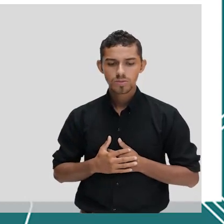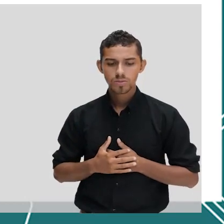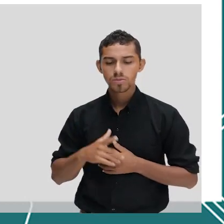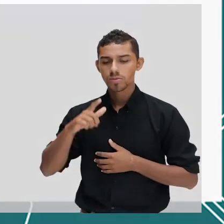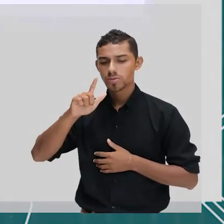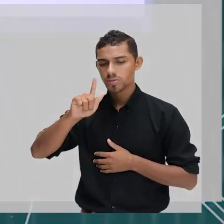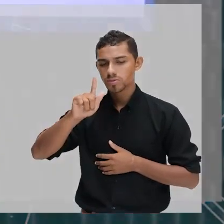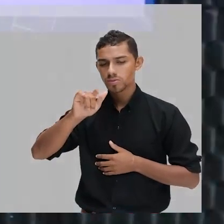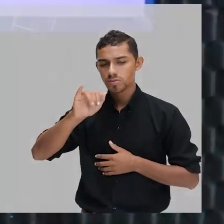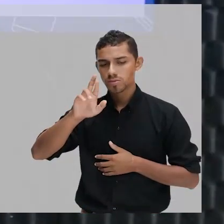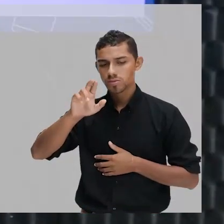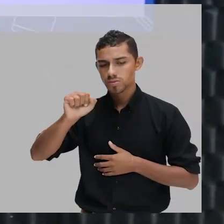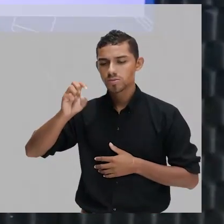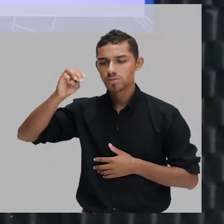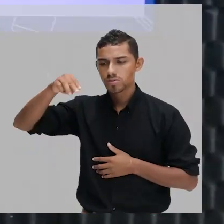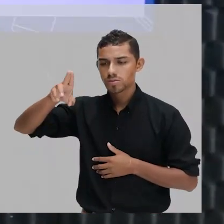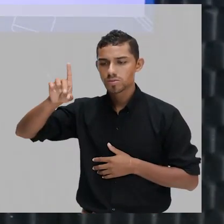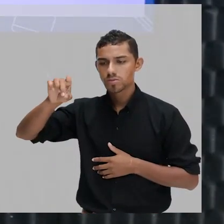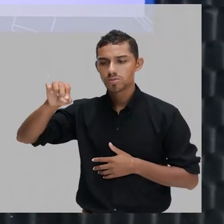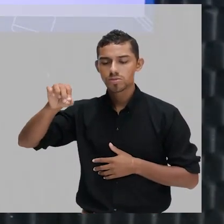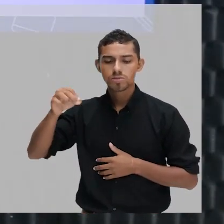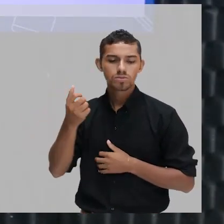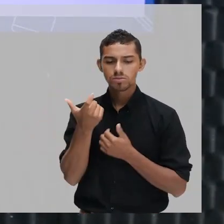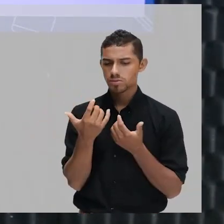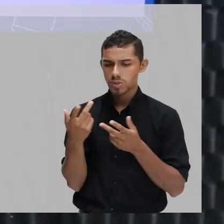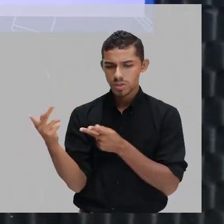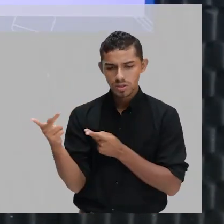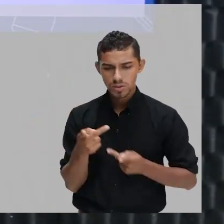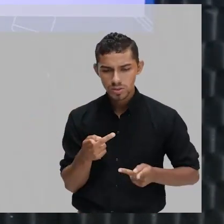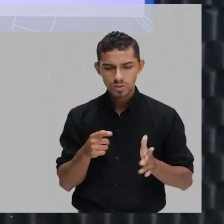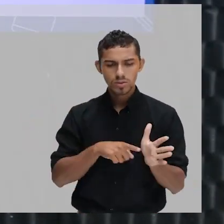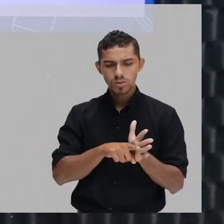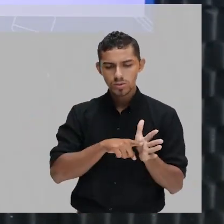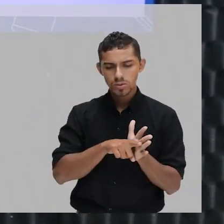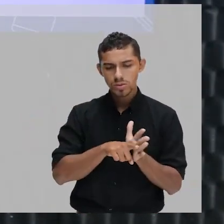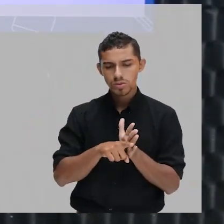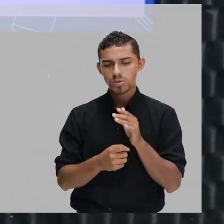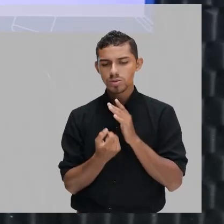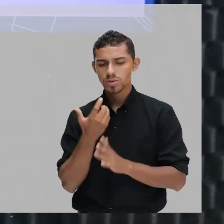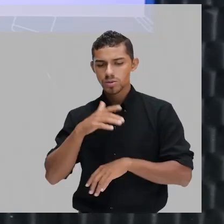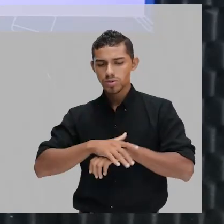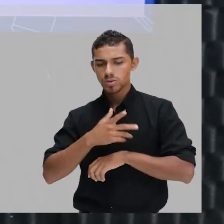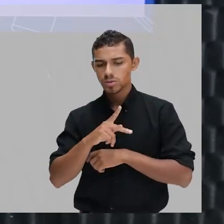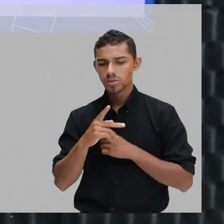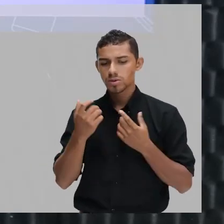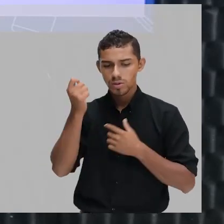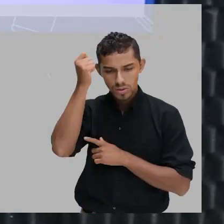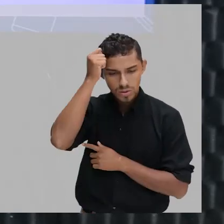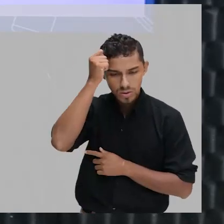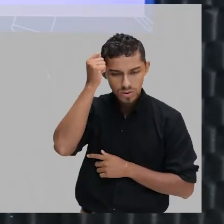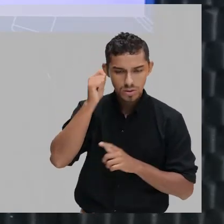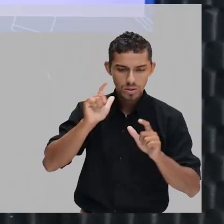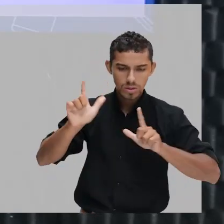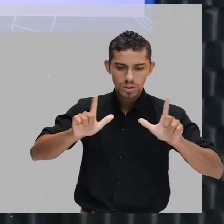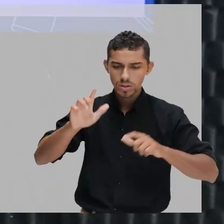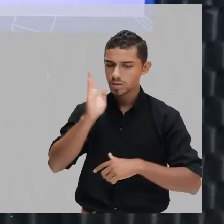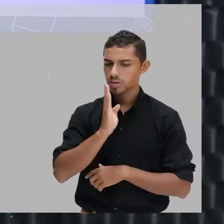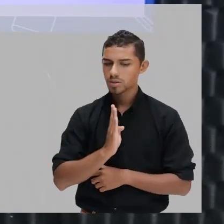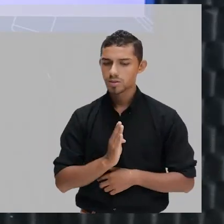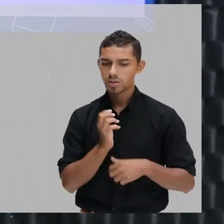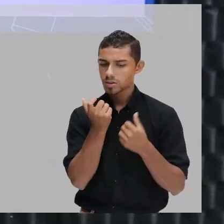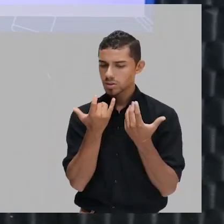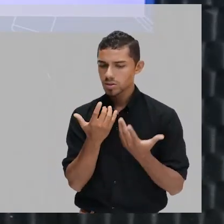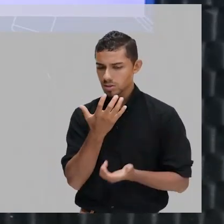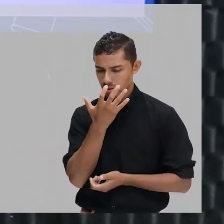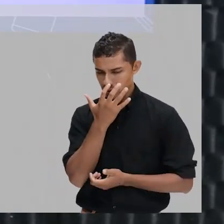Giramundo ele já foi convidado para fazer pesquisa e produção de bonecos, inclusive na televisão brasileira. Né? E